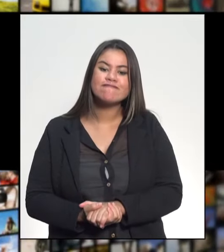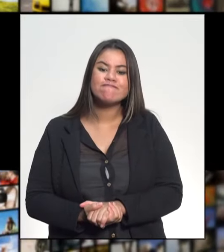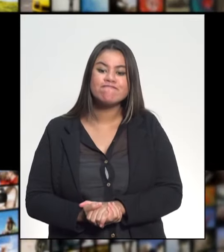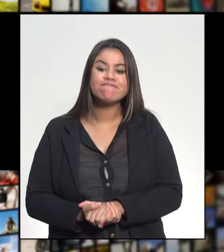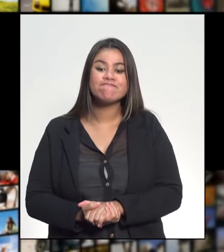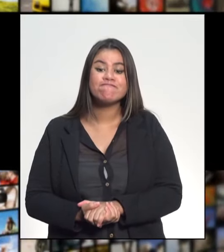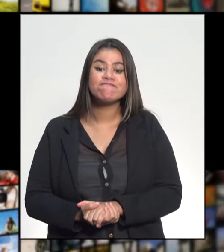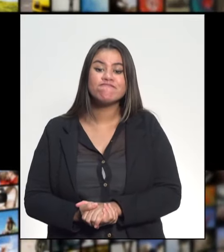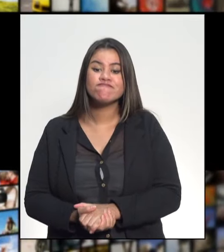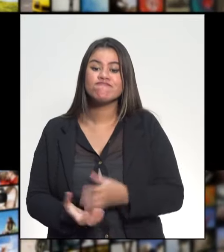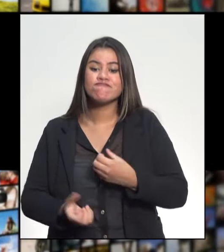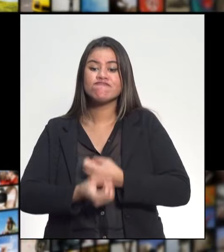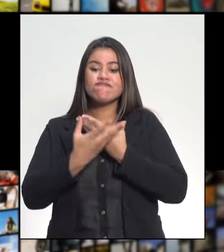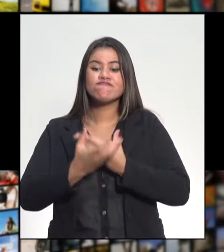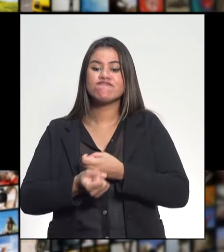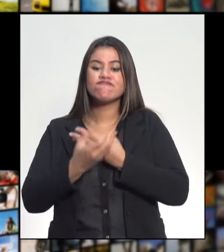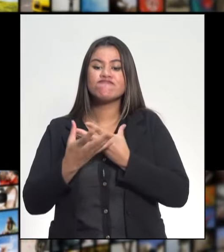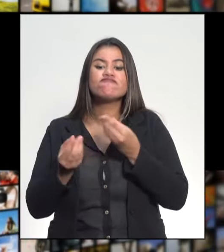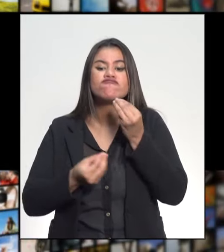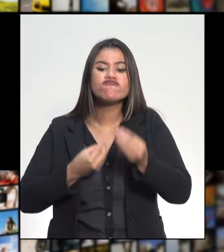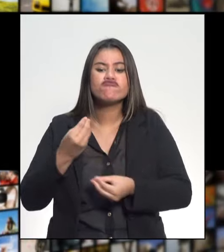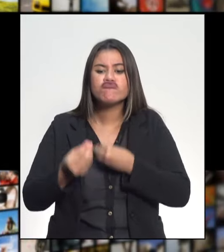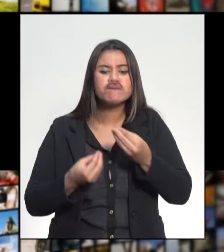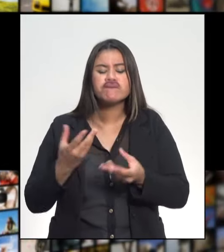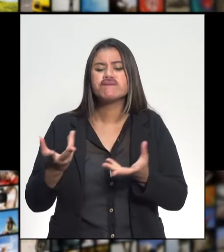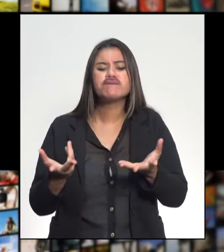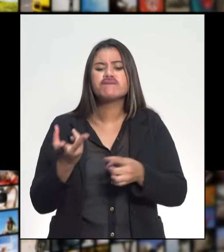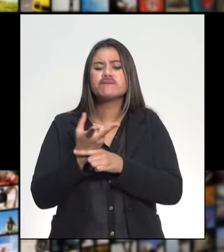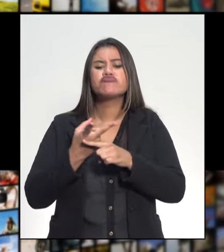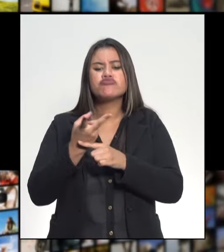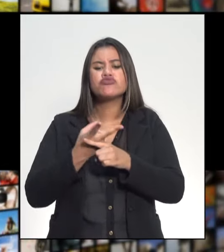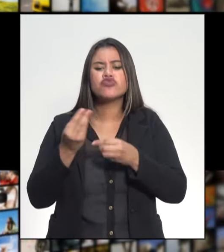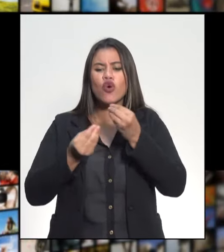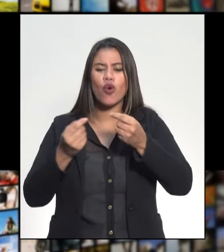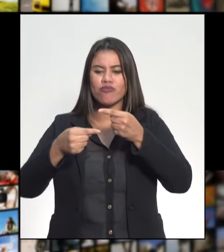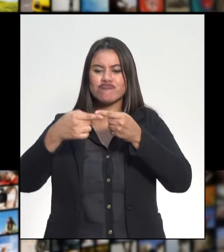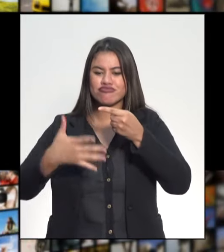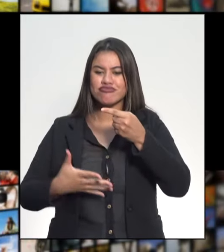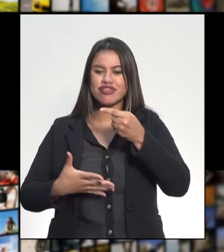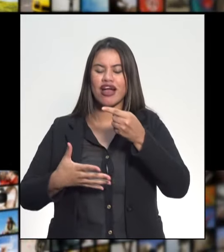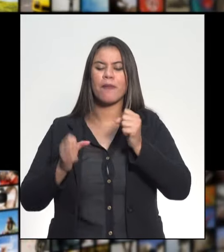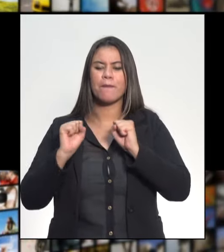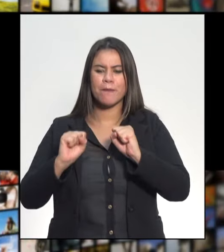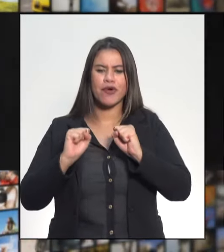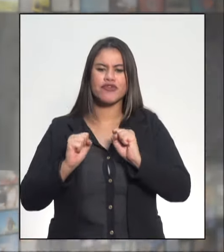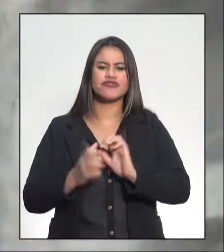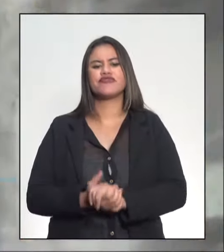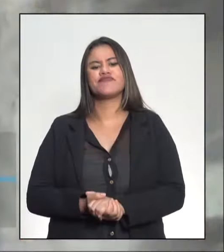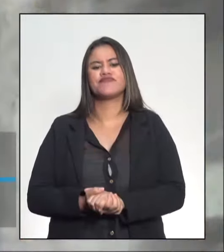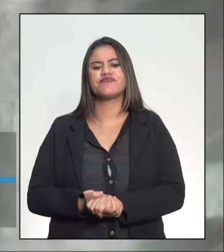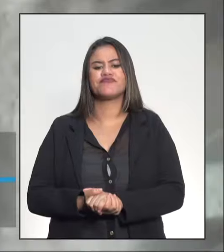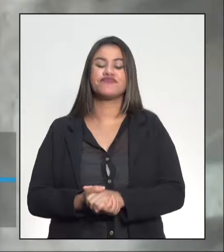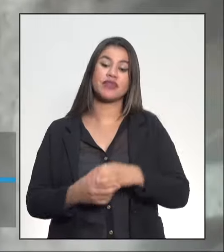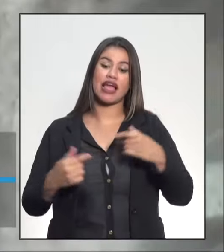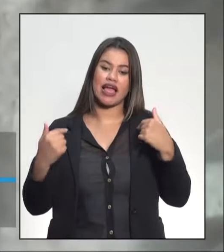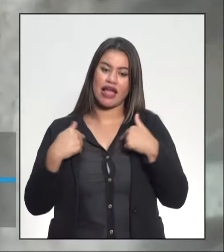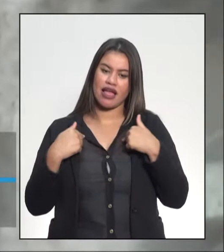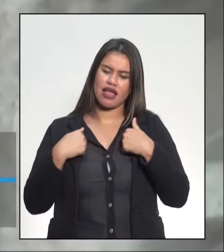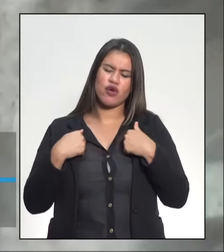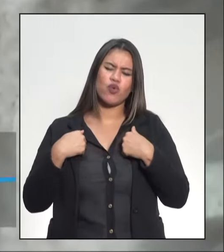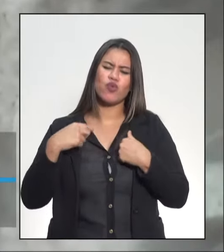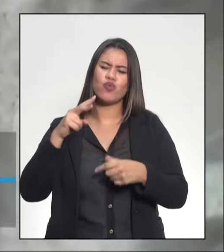informa? Ju, você pode falar para mim? Como você busca a informação? Fala aí no chat, pessoal. Ah, eu busco? Eu tenho o hábito de